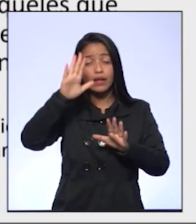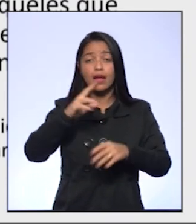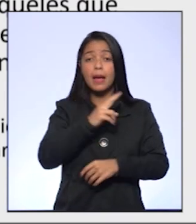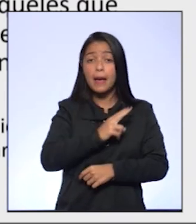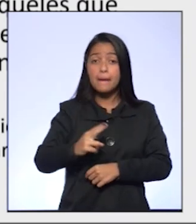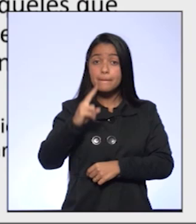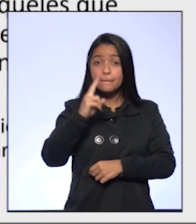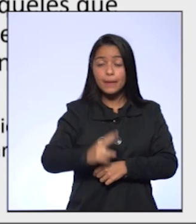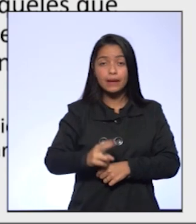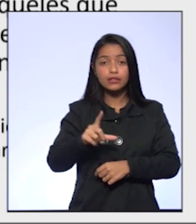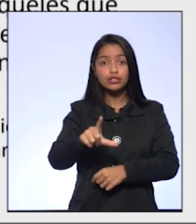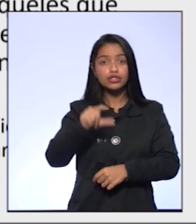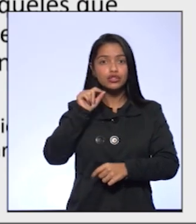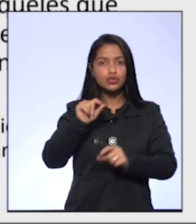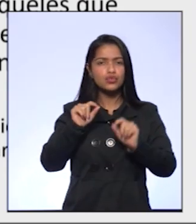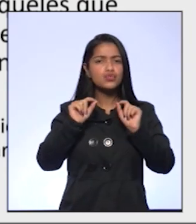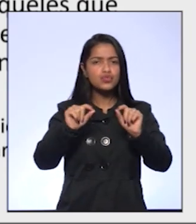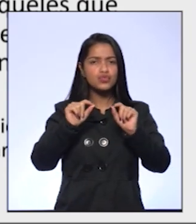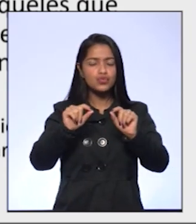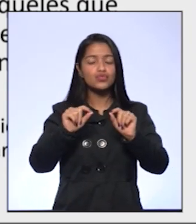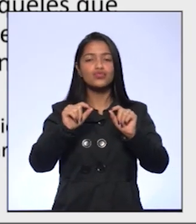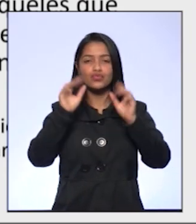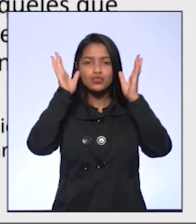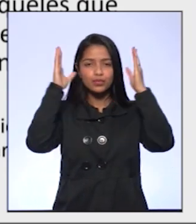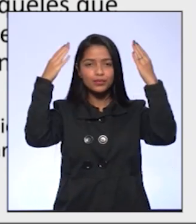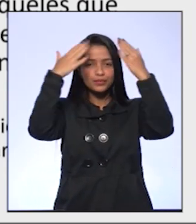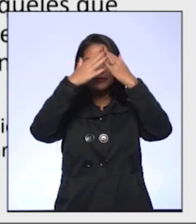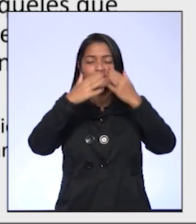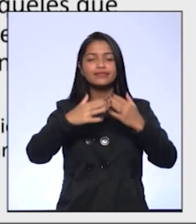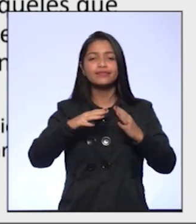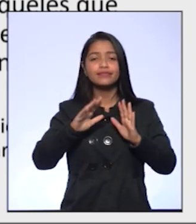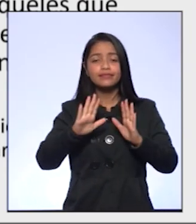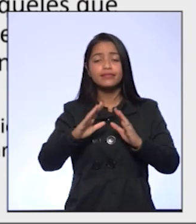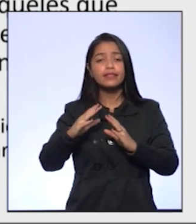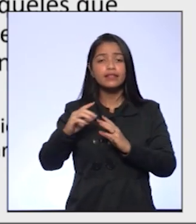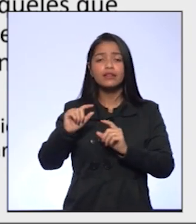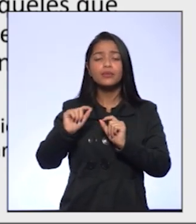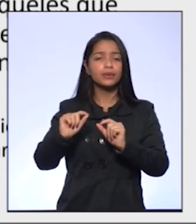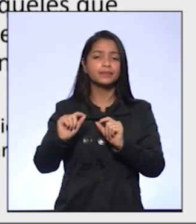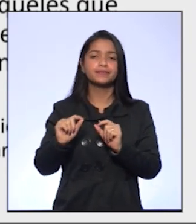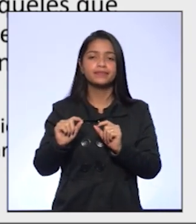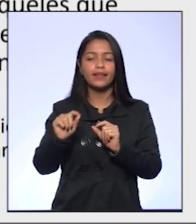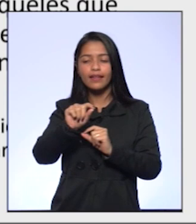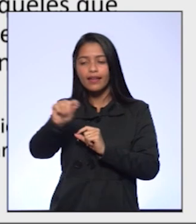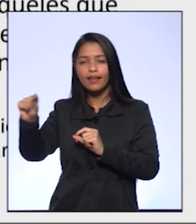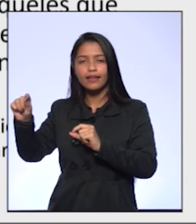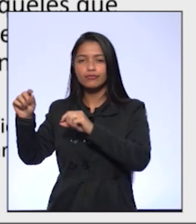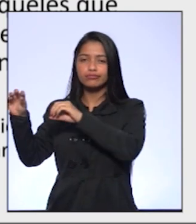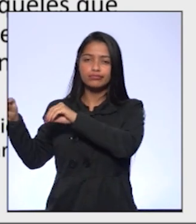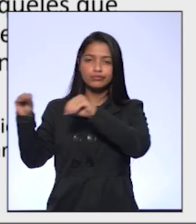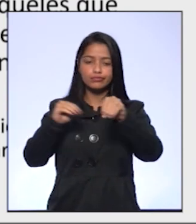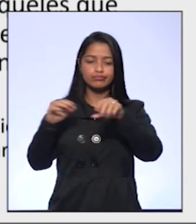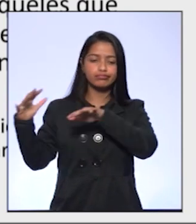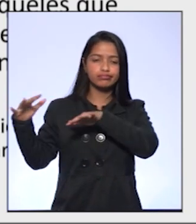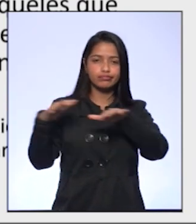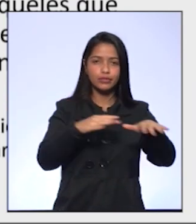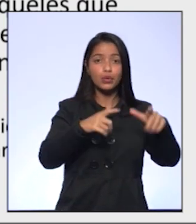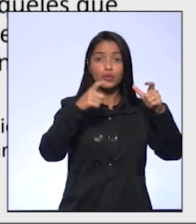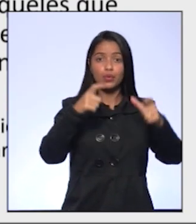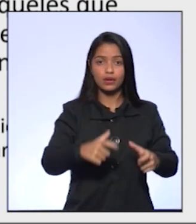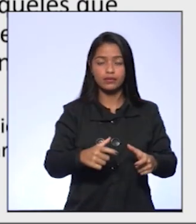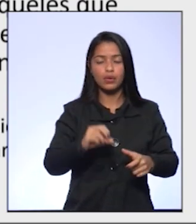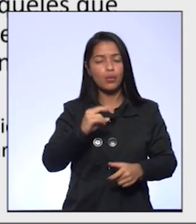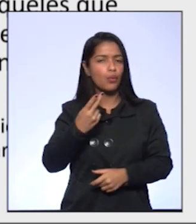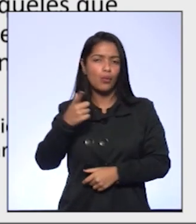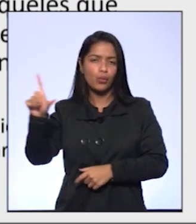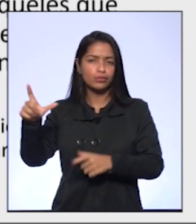cavaleiros a ele, à Igreja Católica, sobretudo daqueles que estavam ligados à peregrinação na Terra Santa ou em outro lugar. Gente,